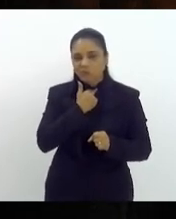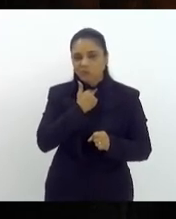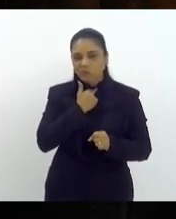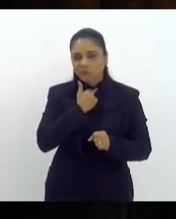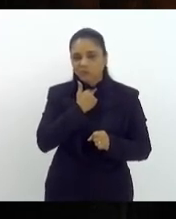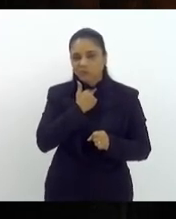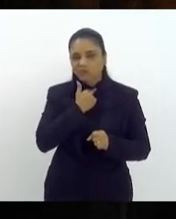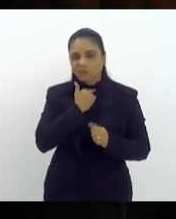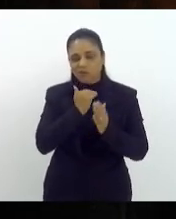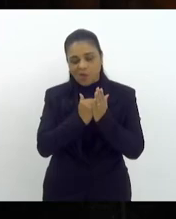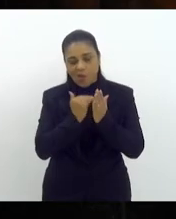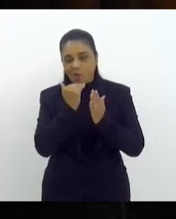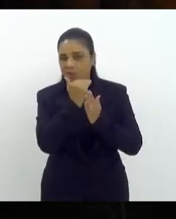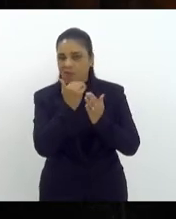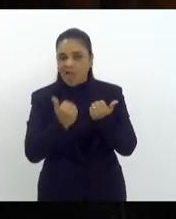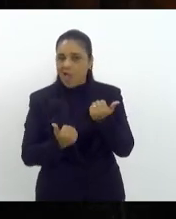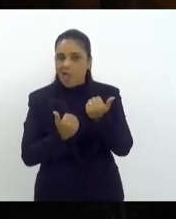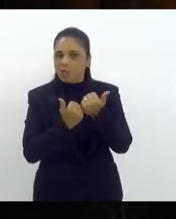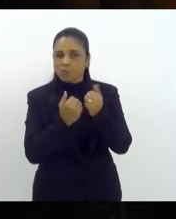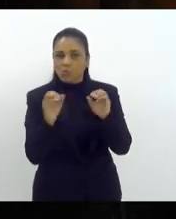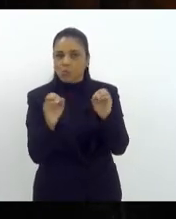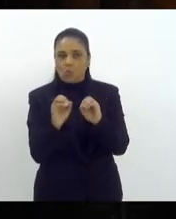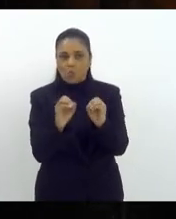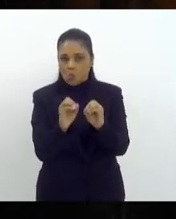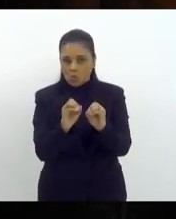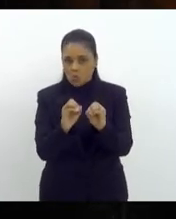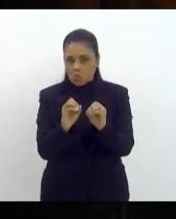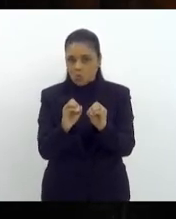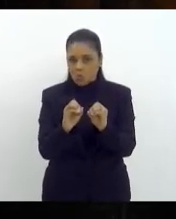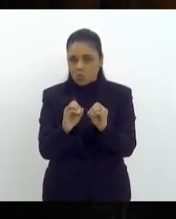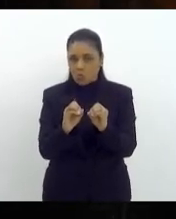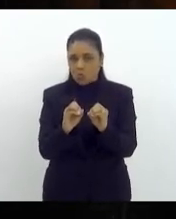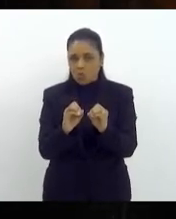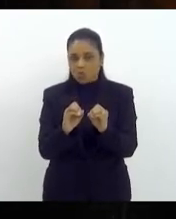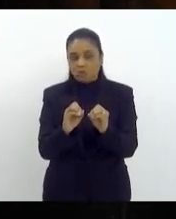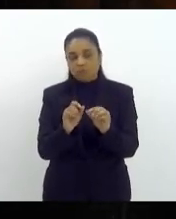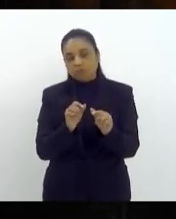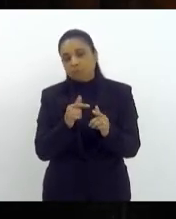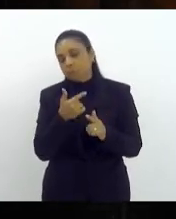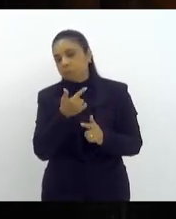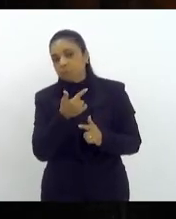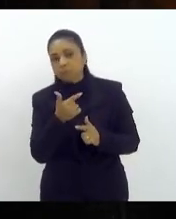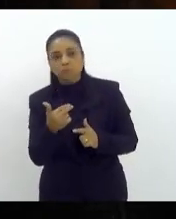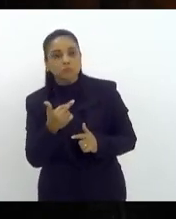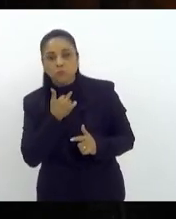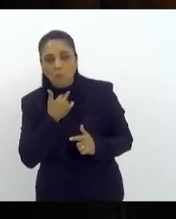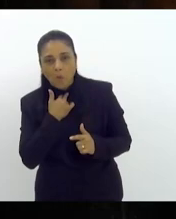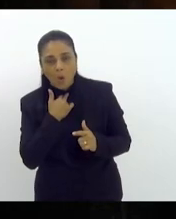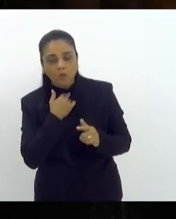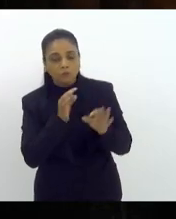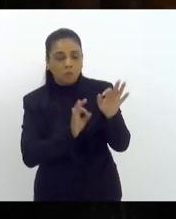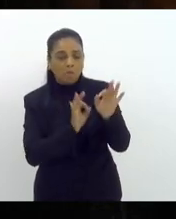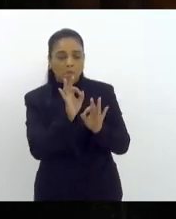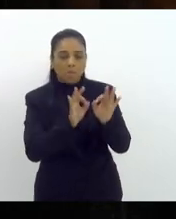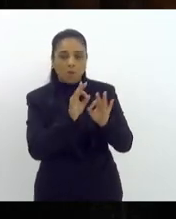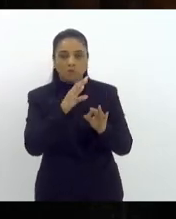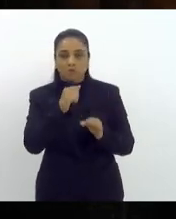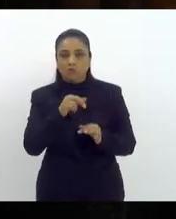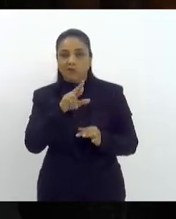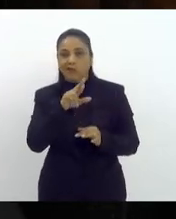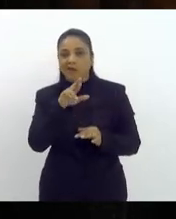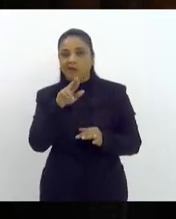nenhum tipo de auxílio não pode ter plano de cargos e salários e no segundo ano